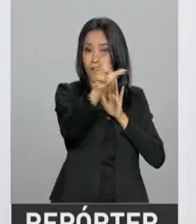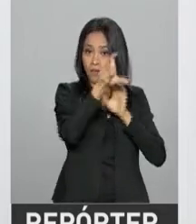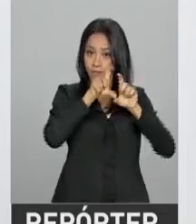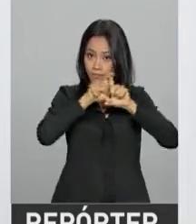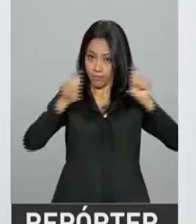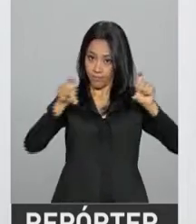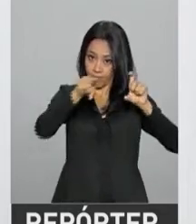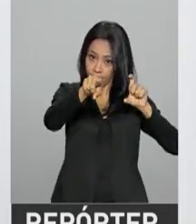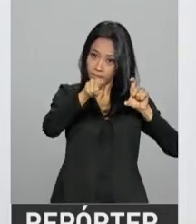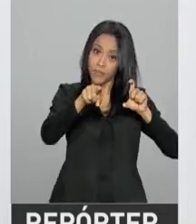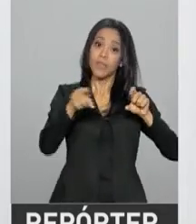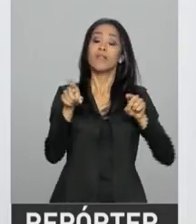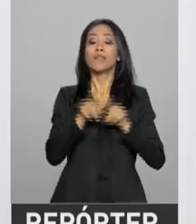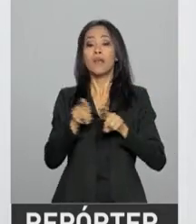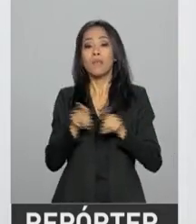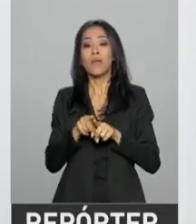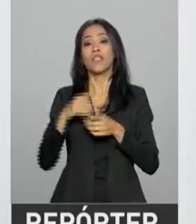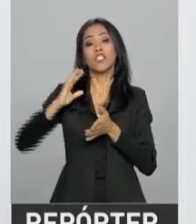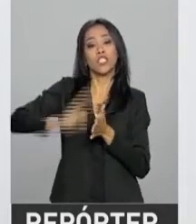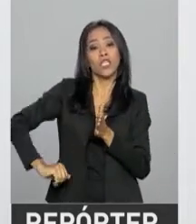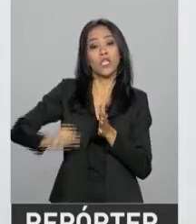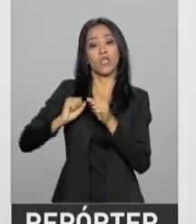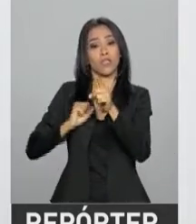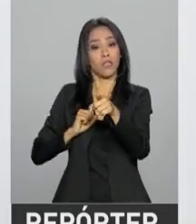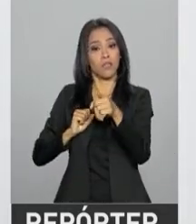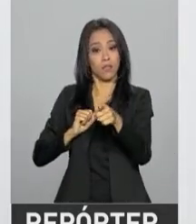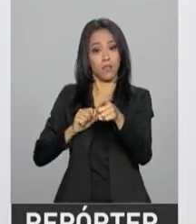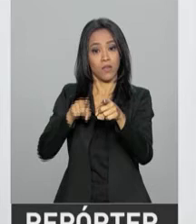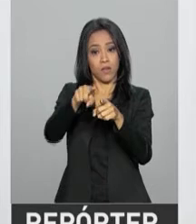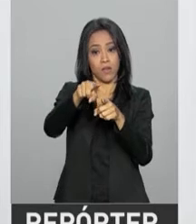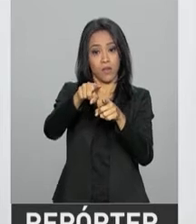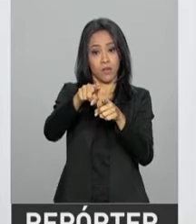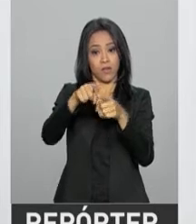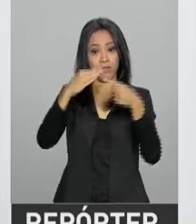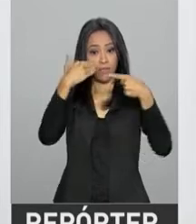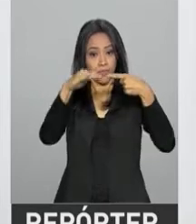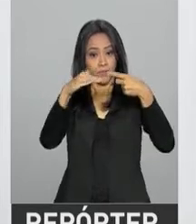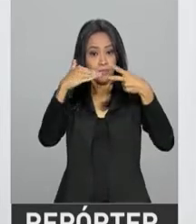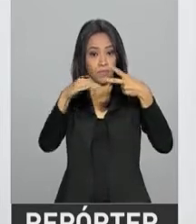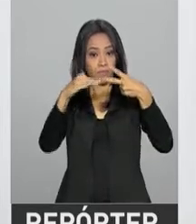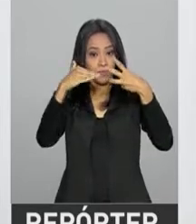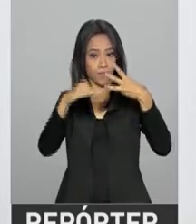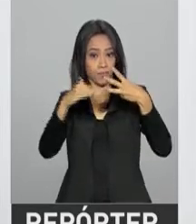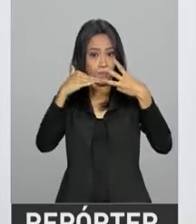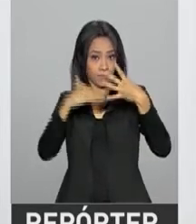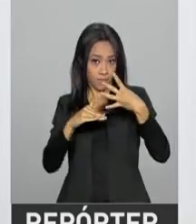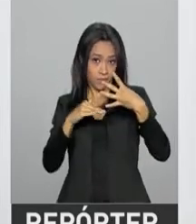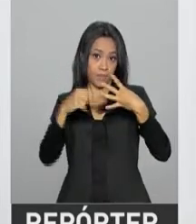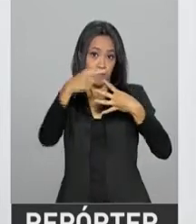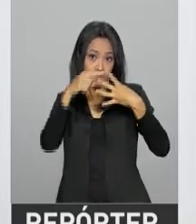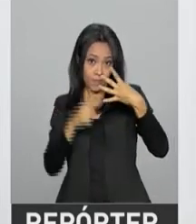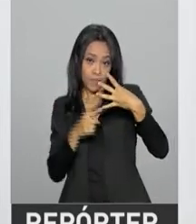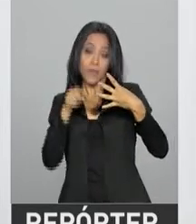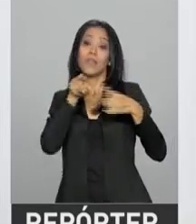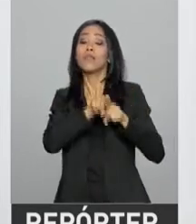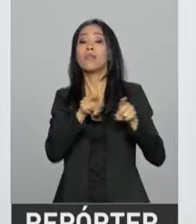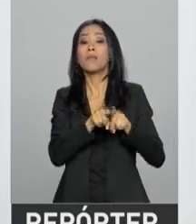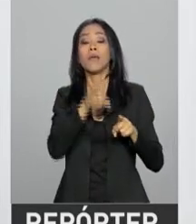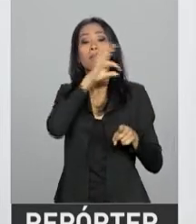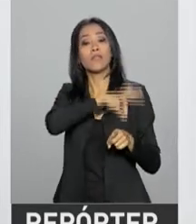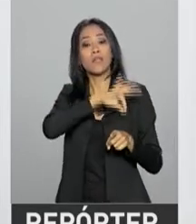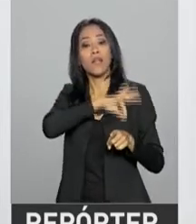isenção dos encargos trabalhistas como 13º salário férias e fgts e remuneração mínima